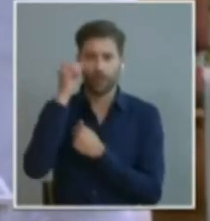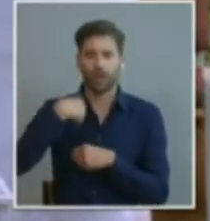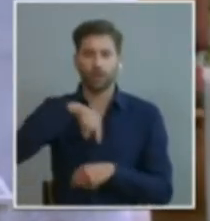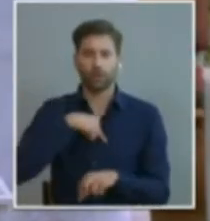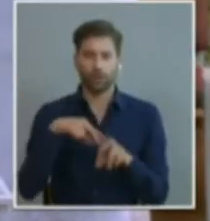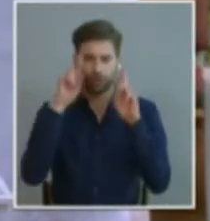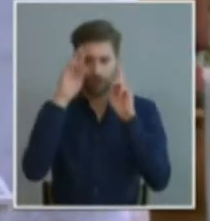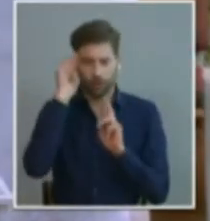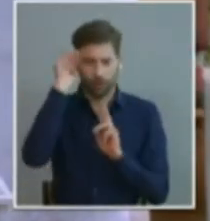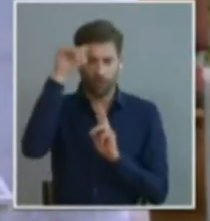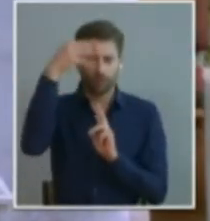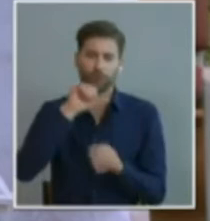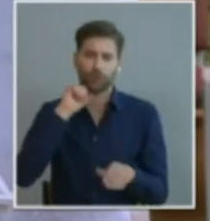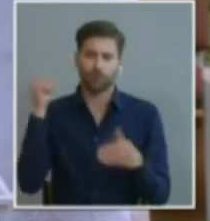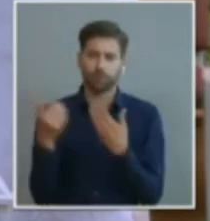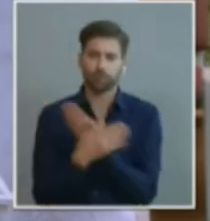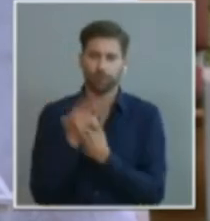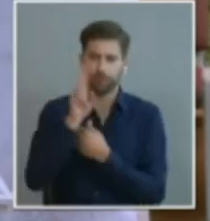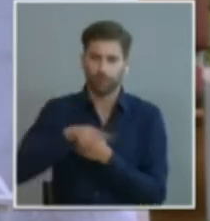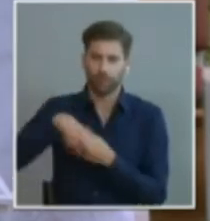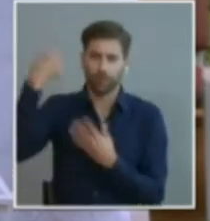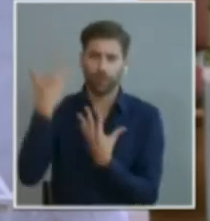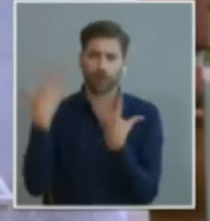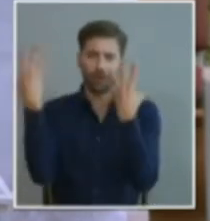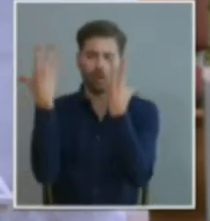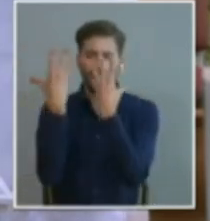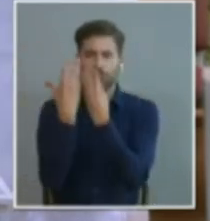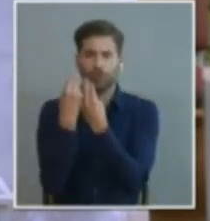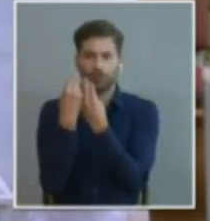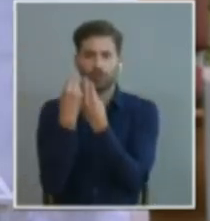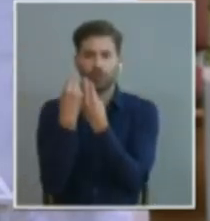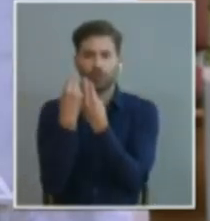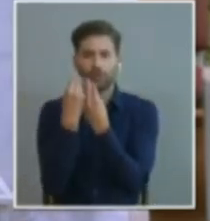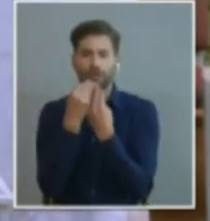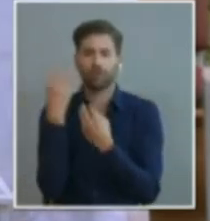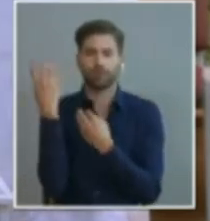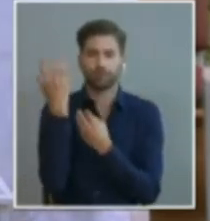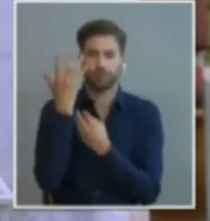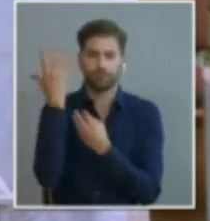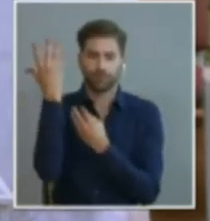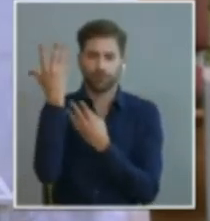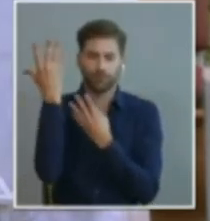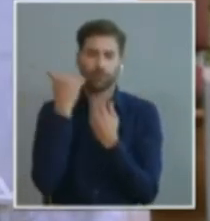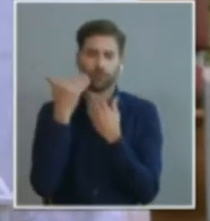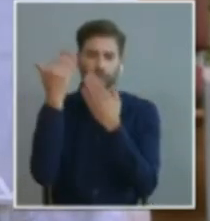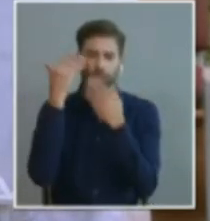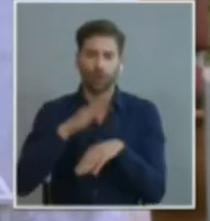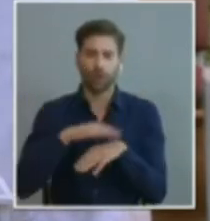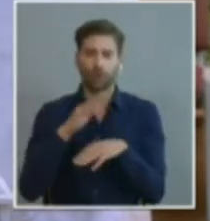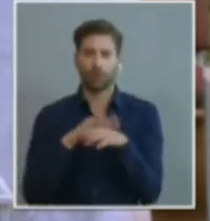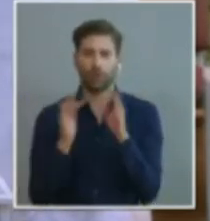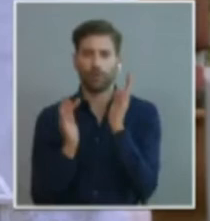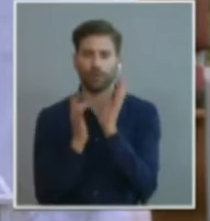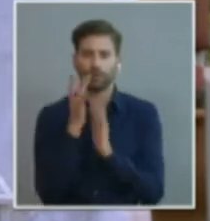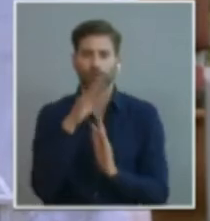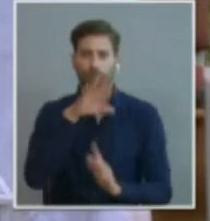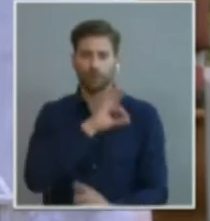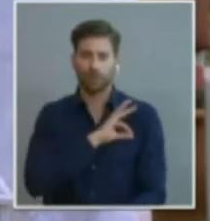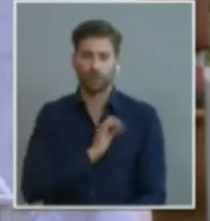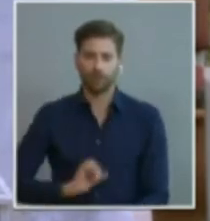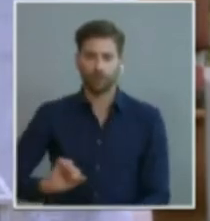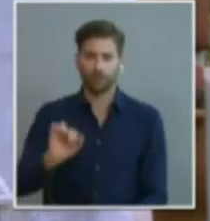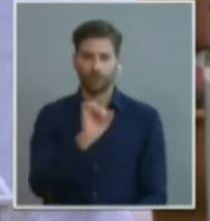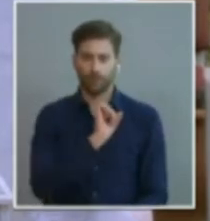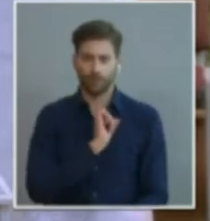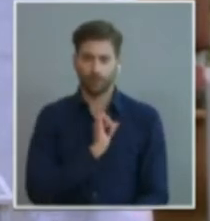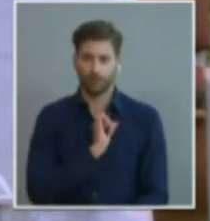ser recebidos, para vivermos com eles eternamente na vossa glória. Por Jesus Cristo, nosso Senhor, por